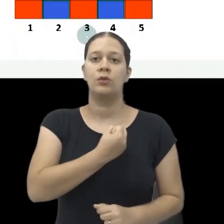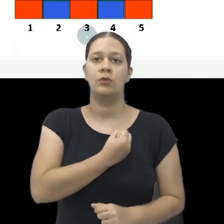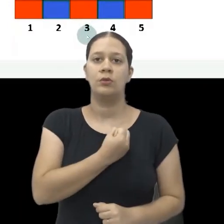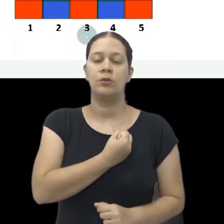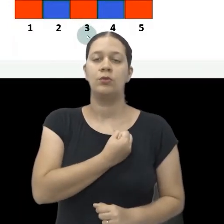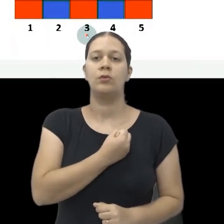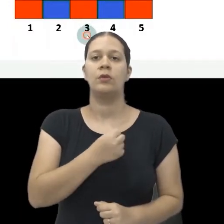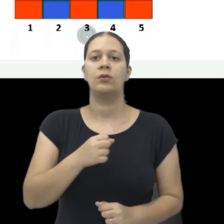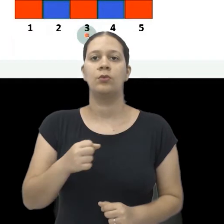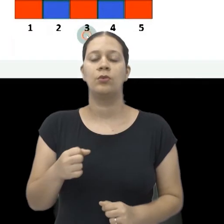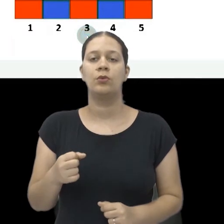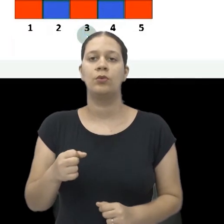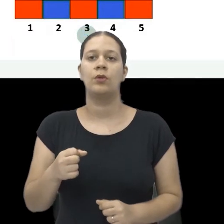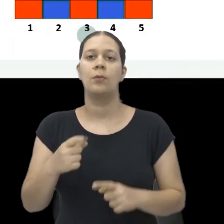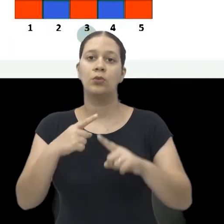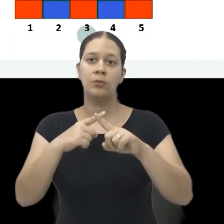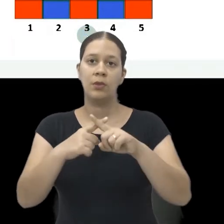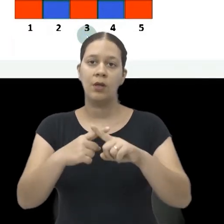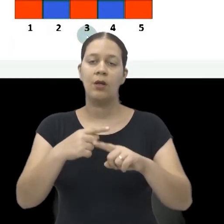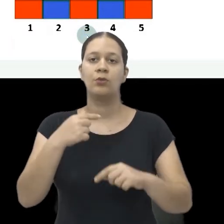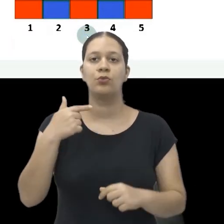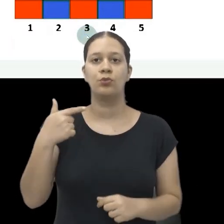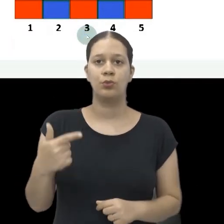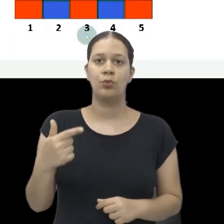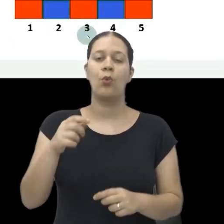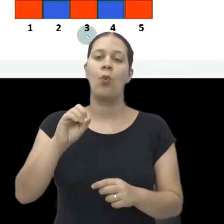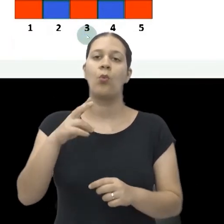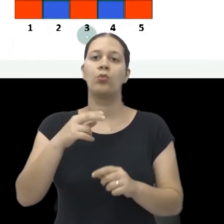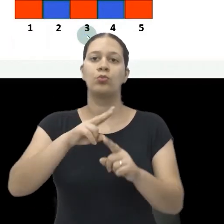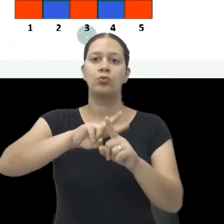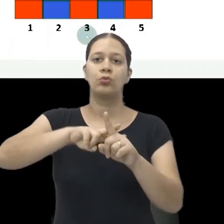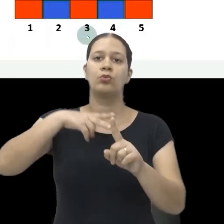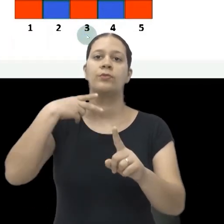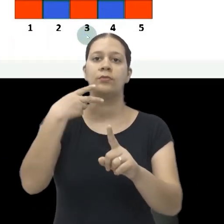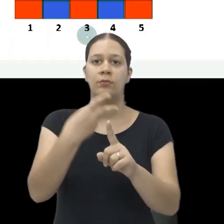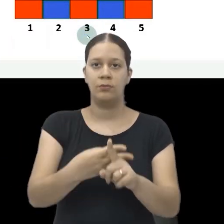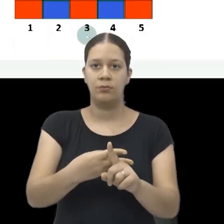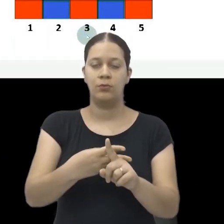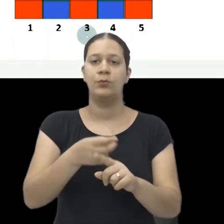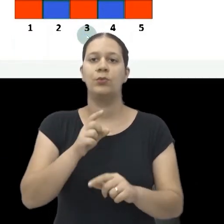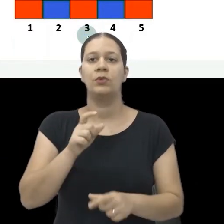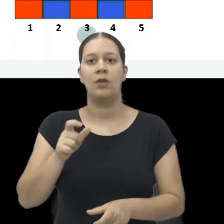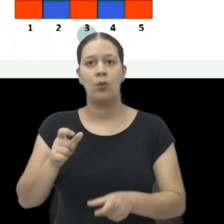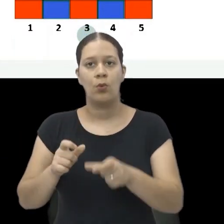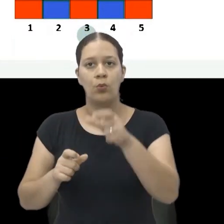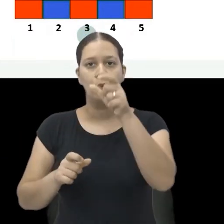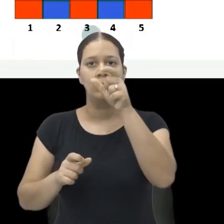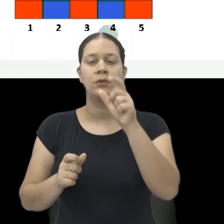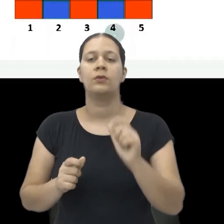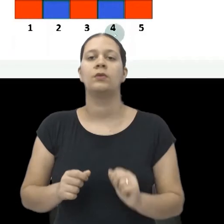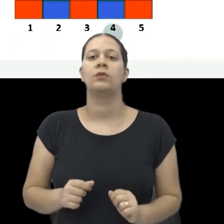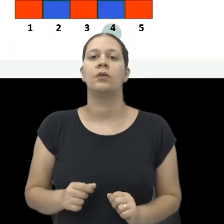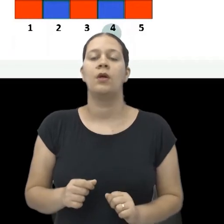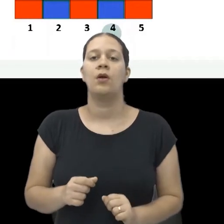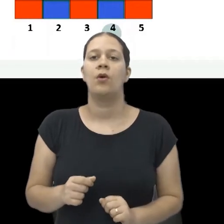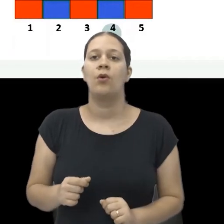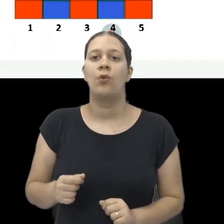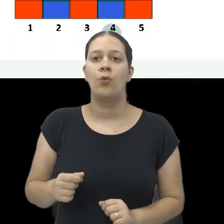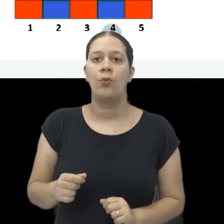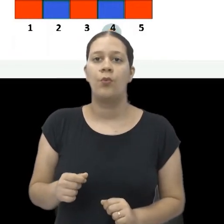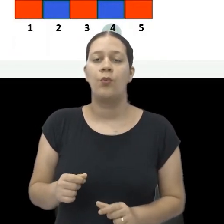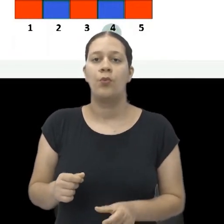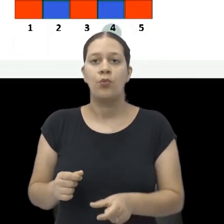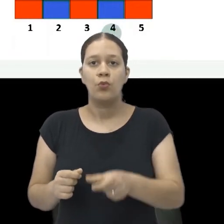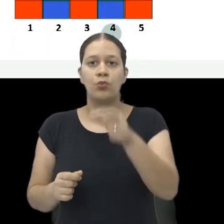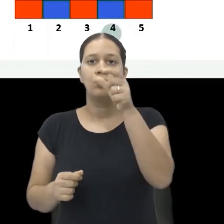o número da coluna multiplicado por 2, ou o dobro do número dessa coluna. Na coluna